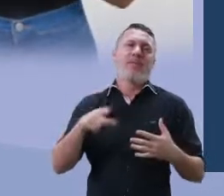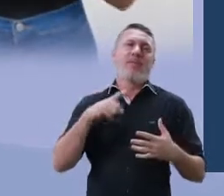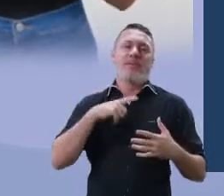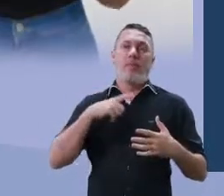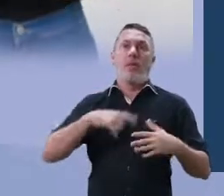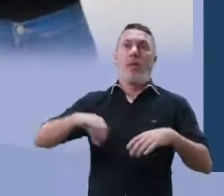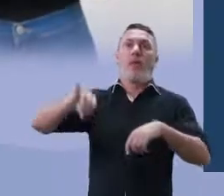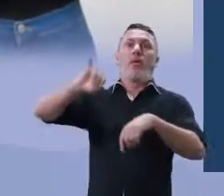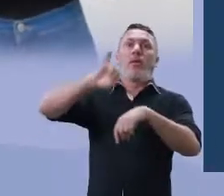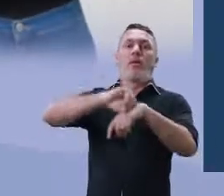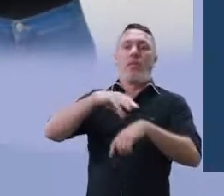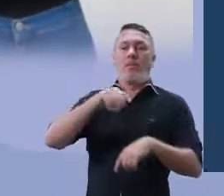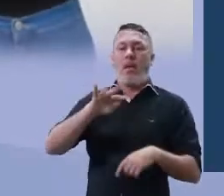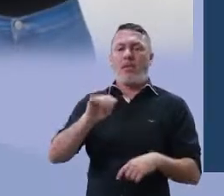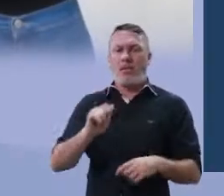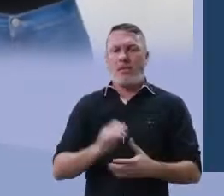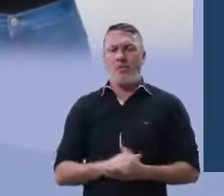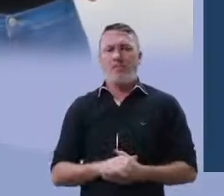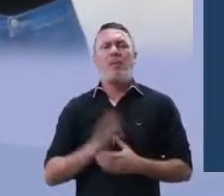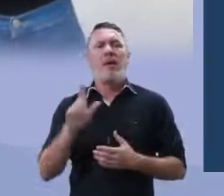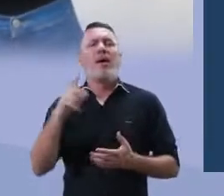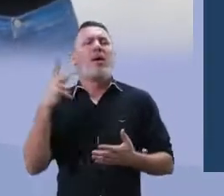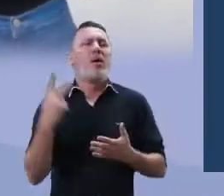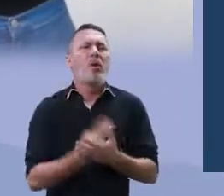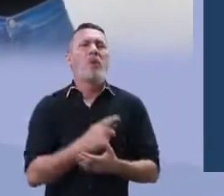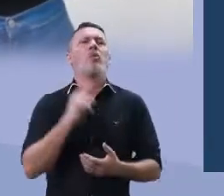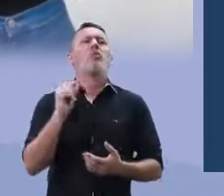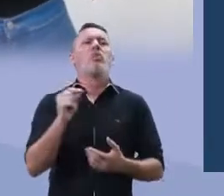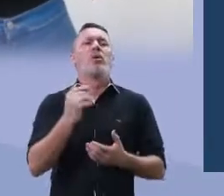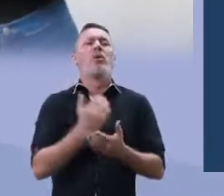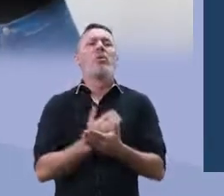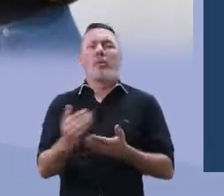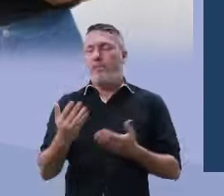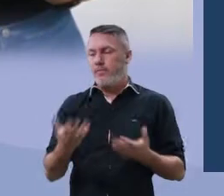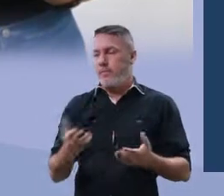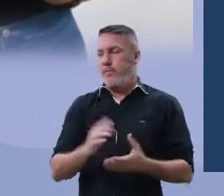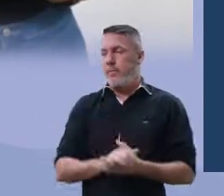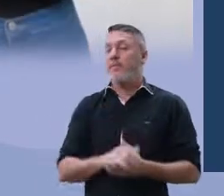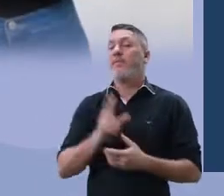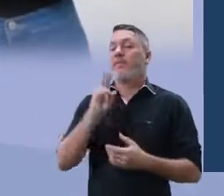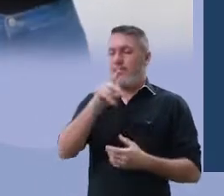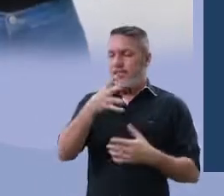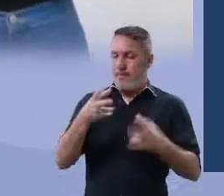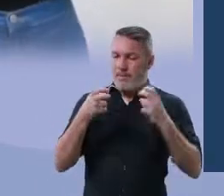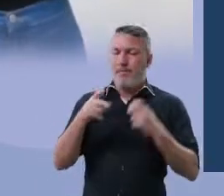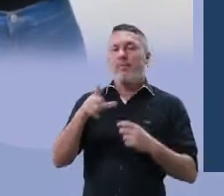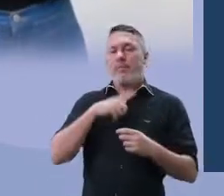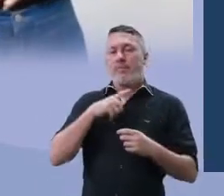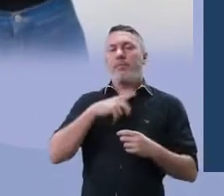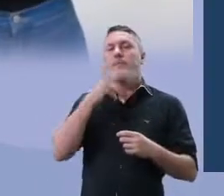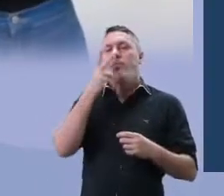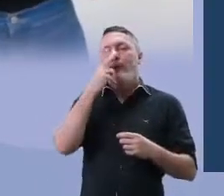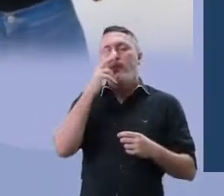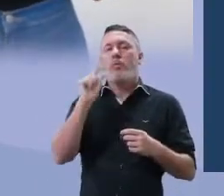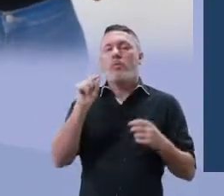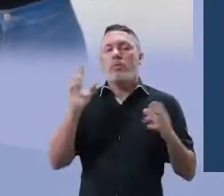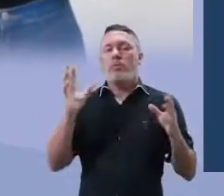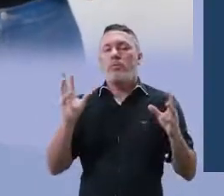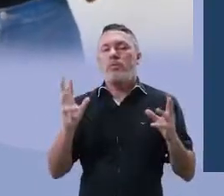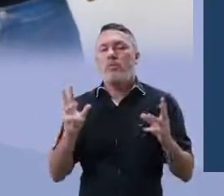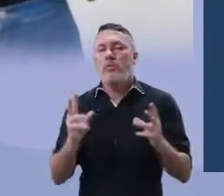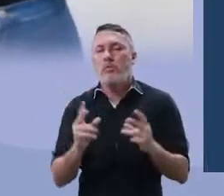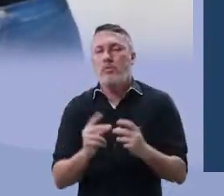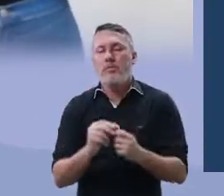algas? Aumenta. A biomassa vai lá em cima. E o que começa a acontecer então a partir daí? A gente começa a ter